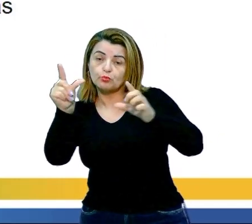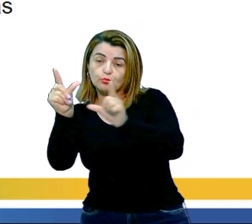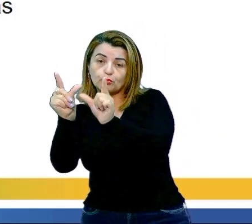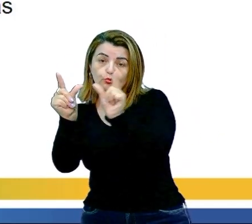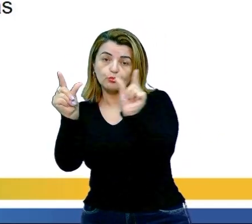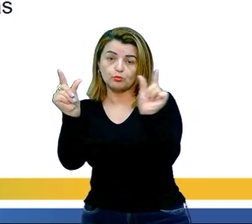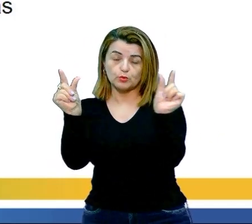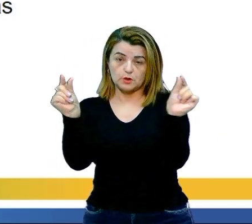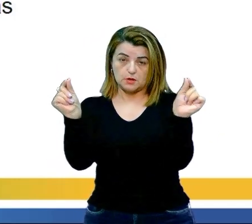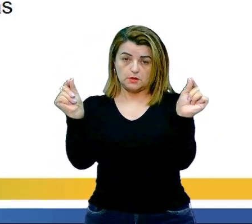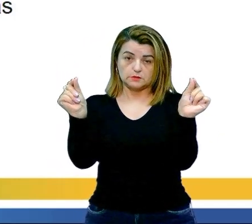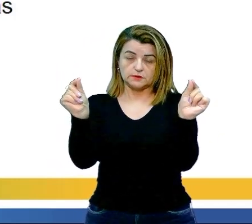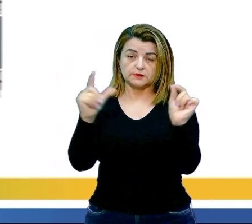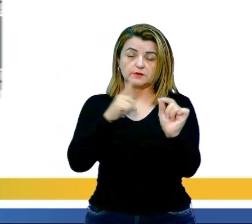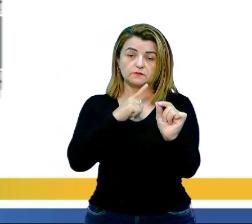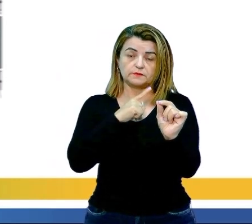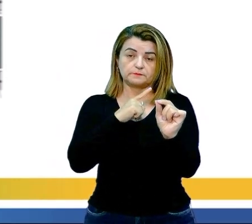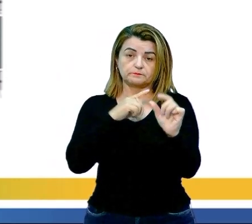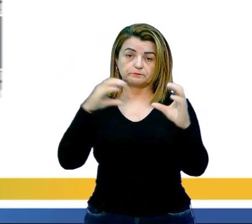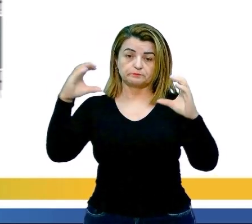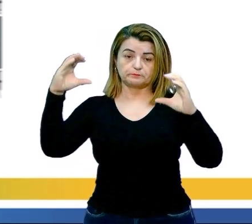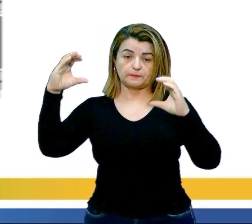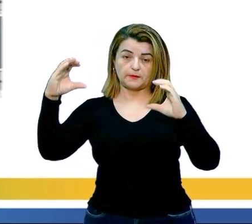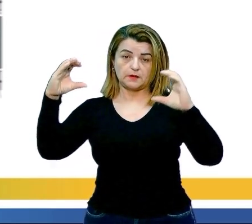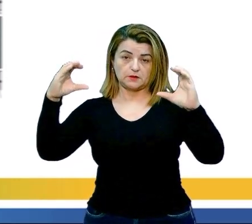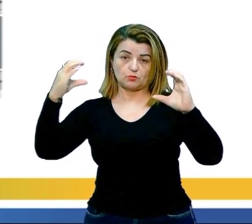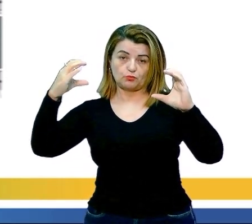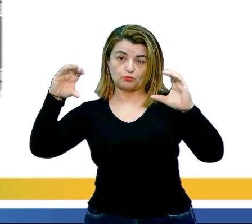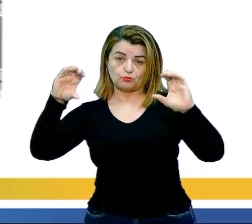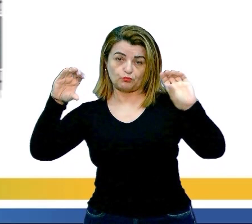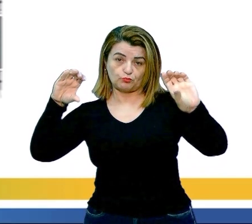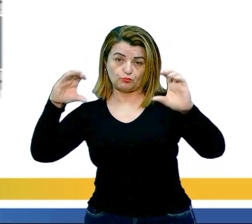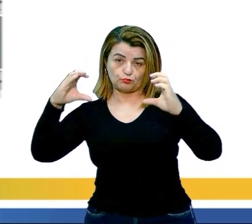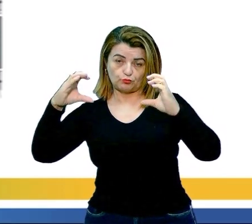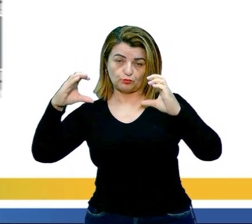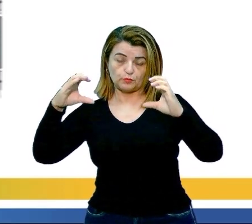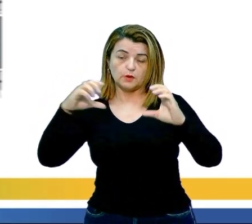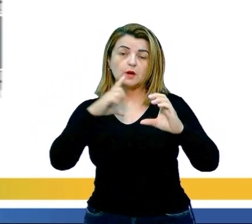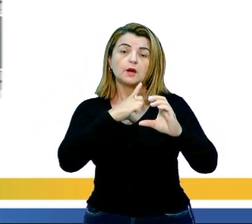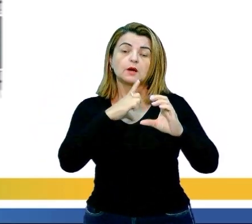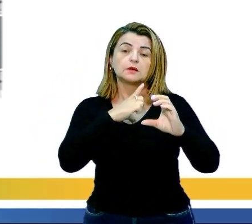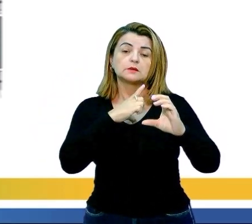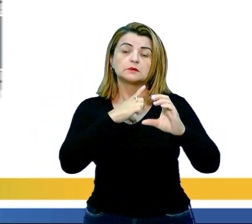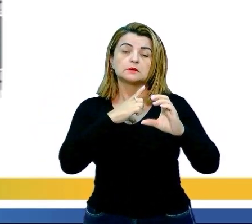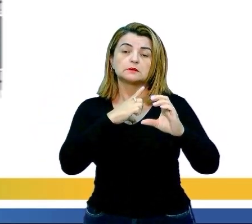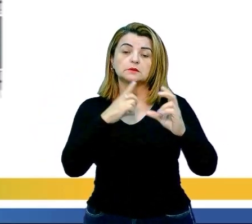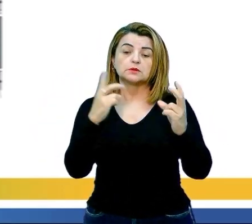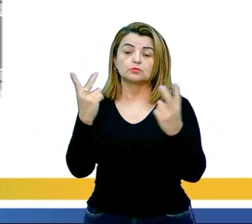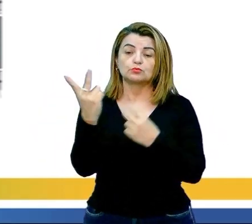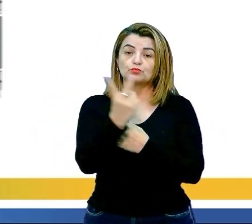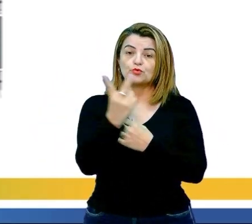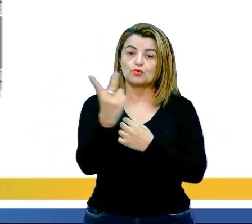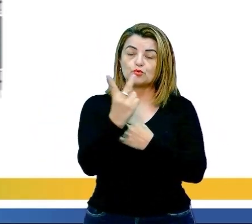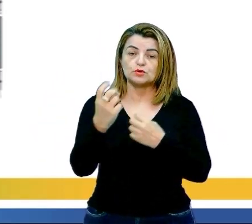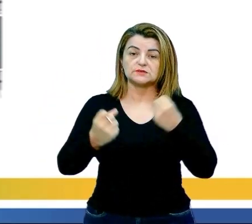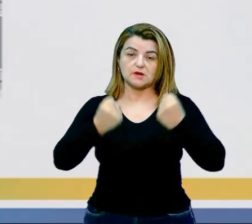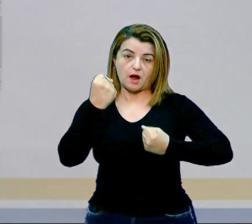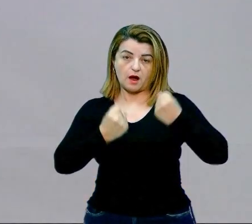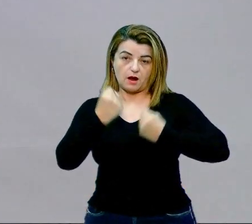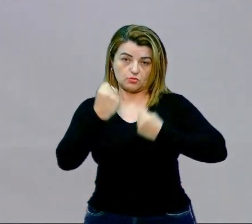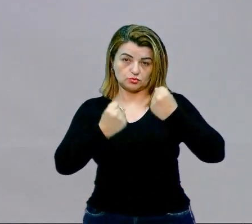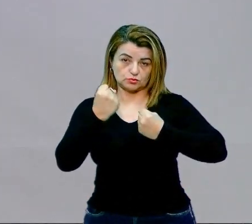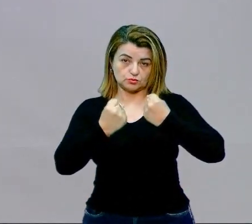um radar e outro. Aí, olha só, nós temos aí 2 carros e 2